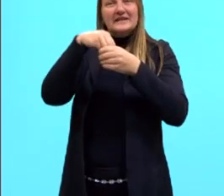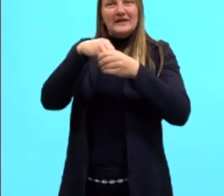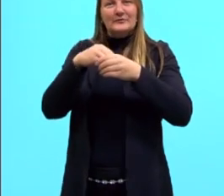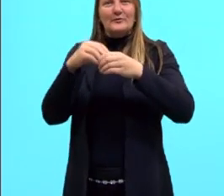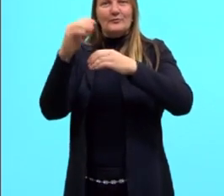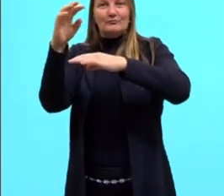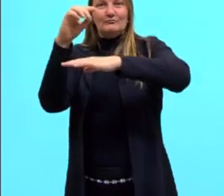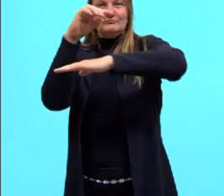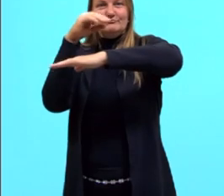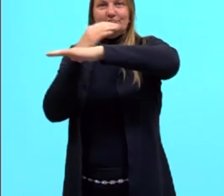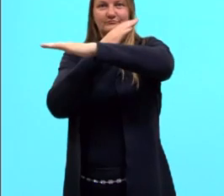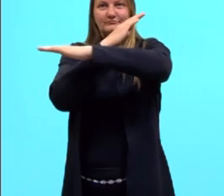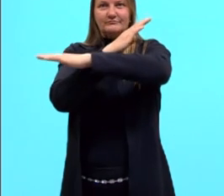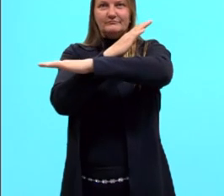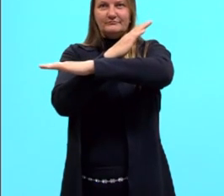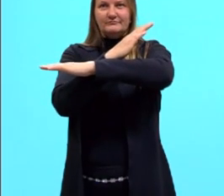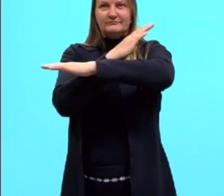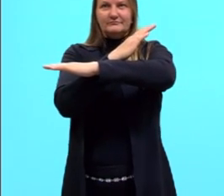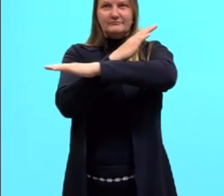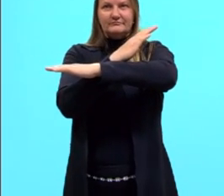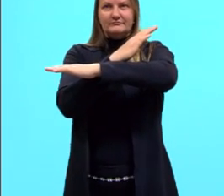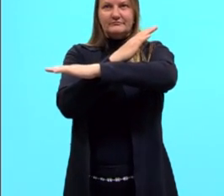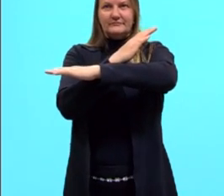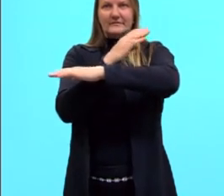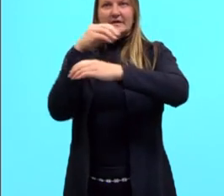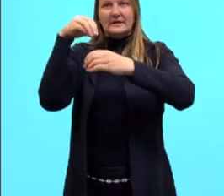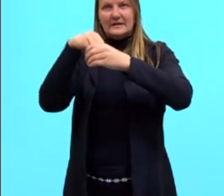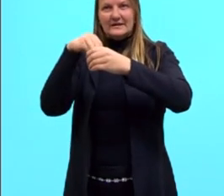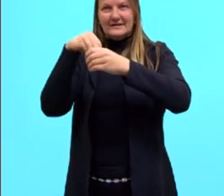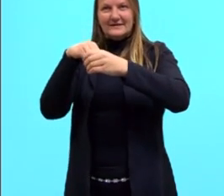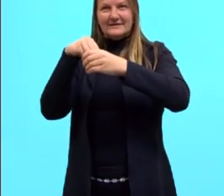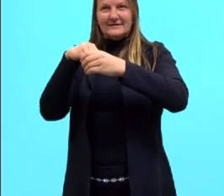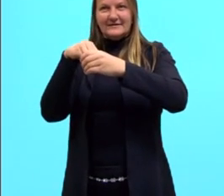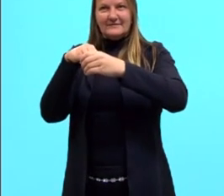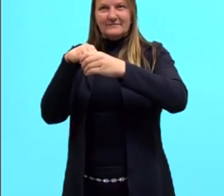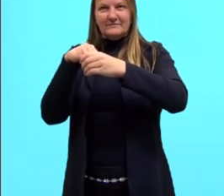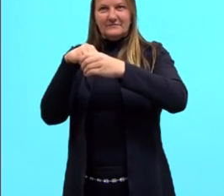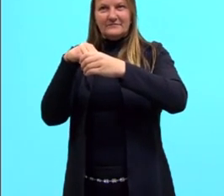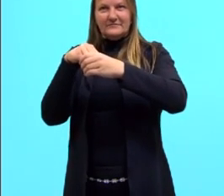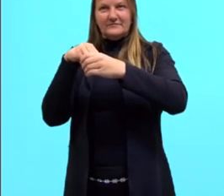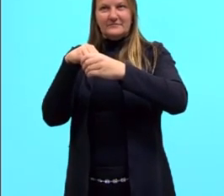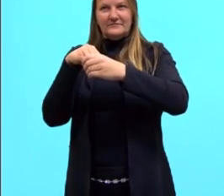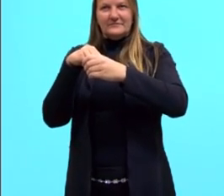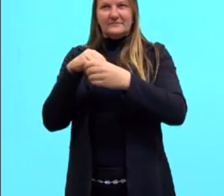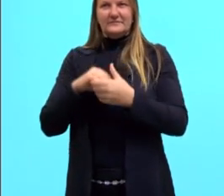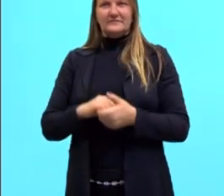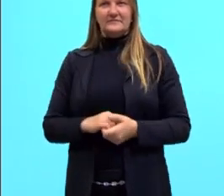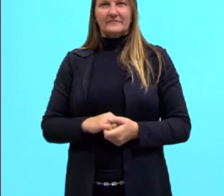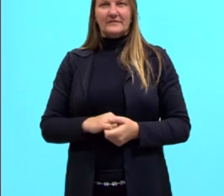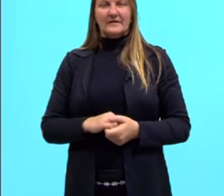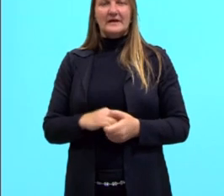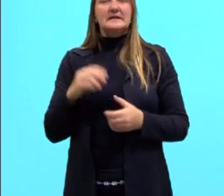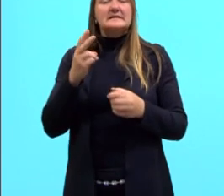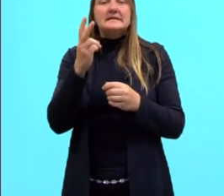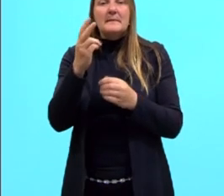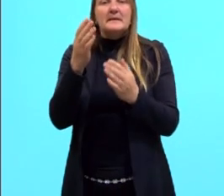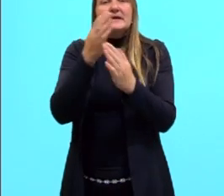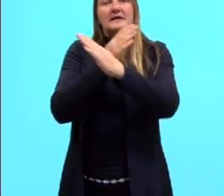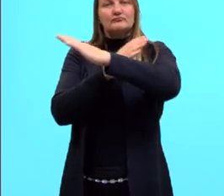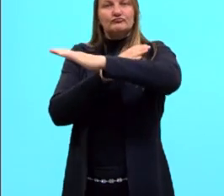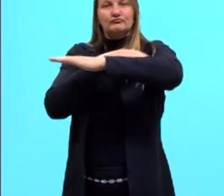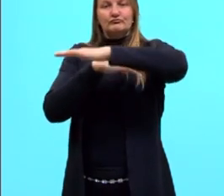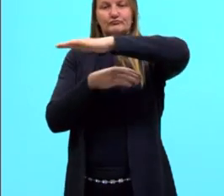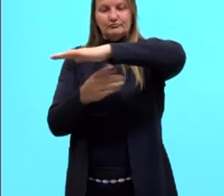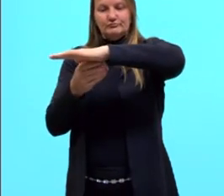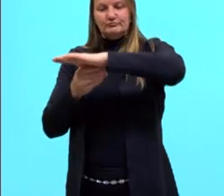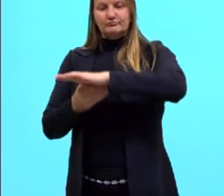em relação as retas paralelas internos são os ângulos que estão aqui no meio entre as duas